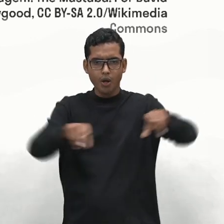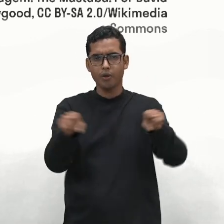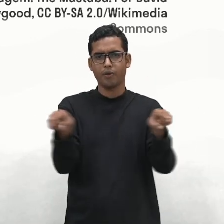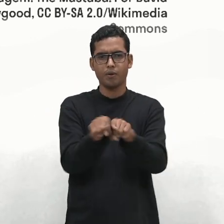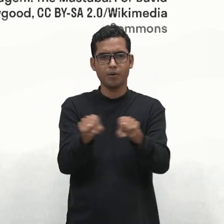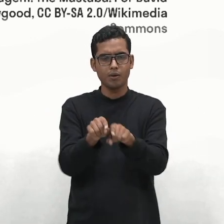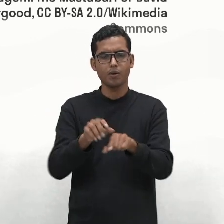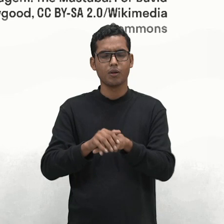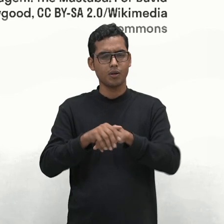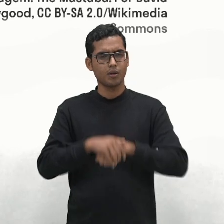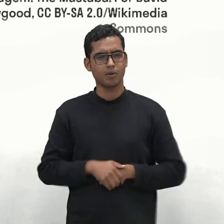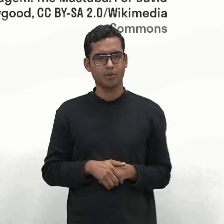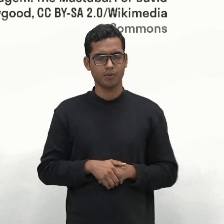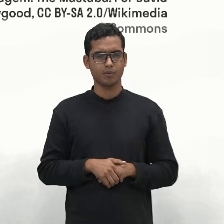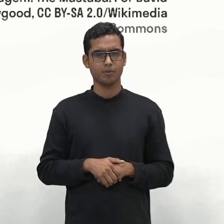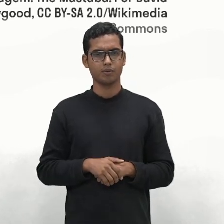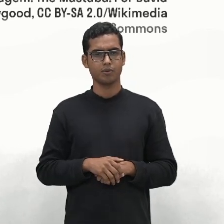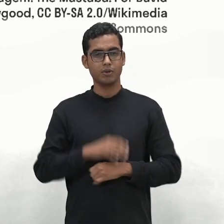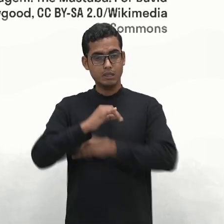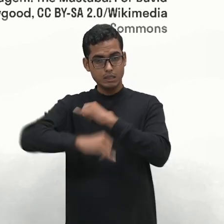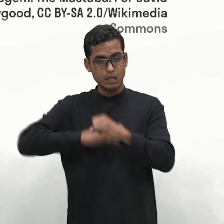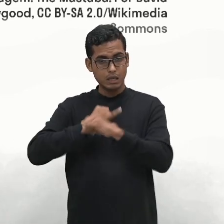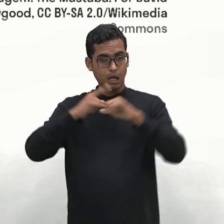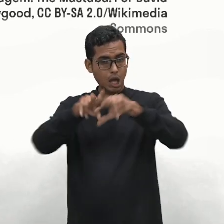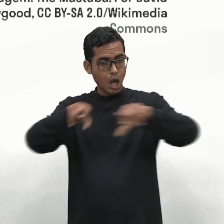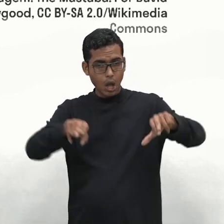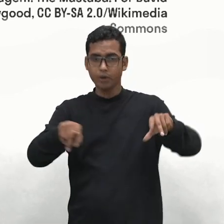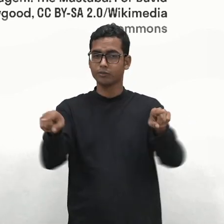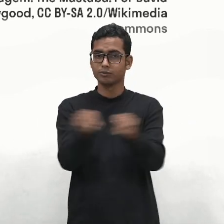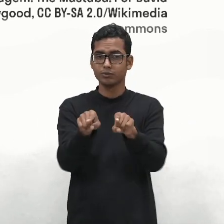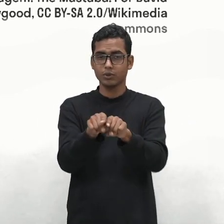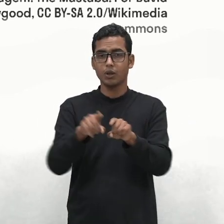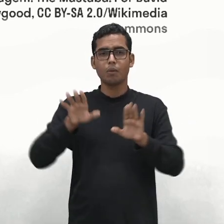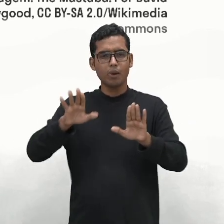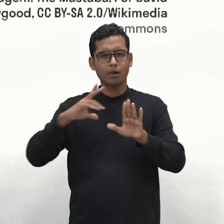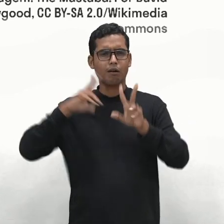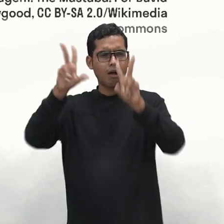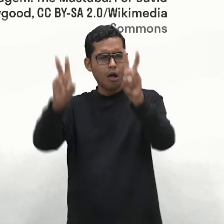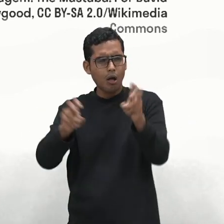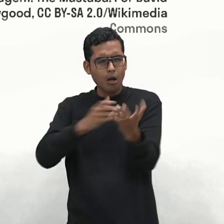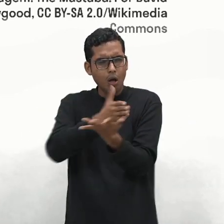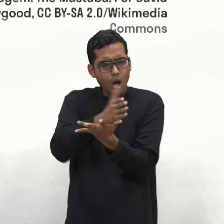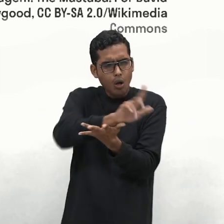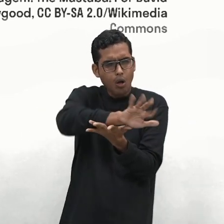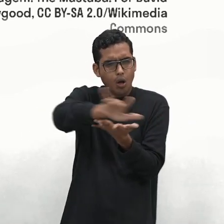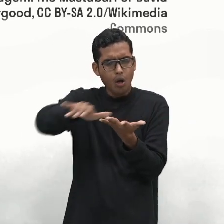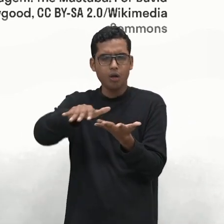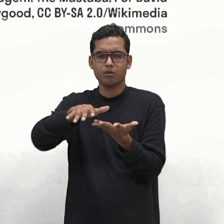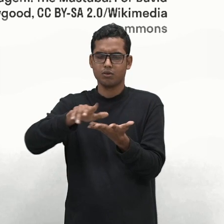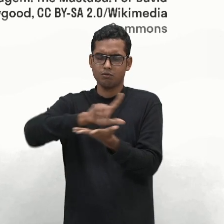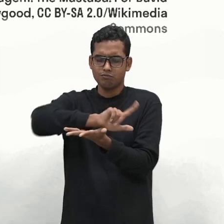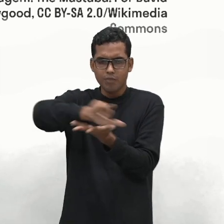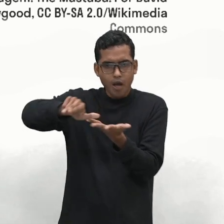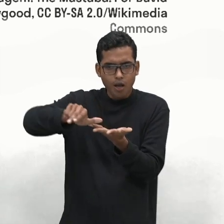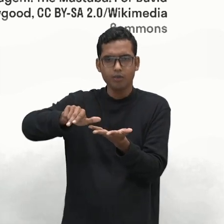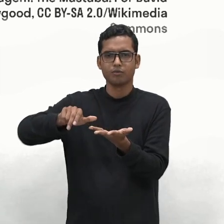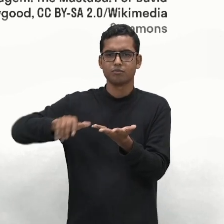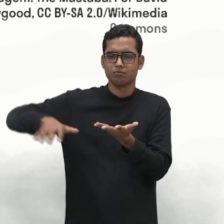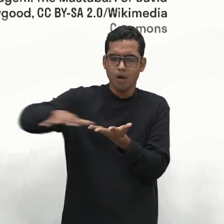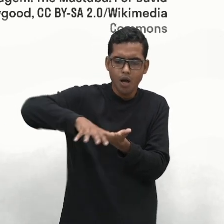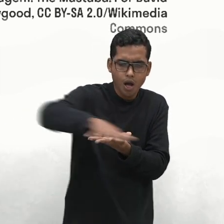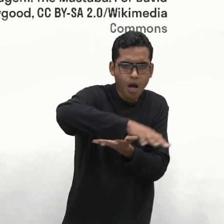esquecer da ampla gama de temas, incluindo questões sociais, novamente as questões sociais, políticas